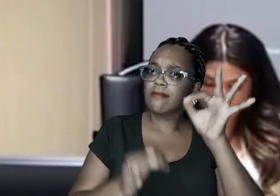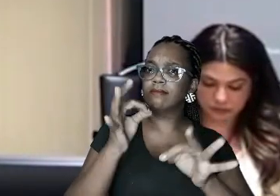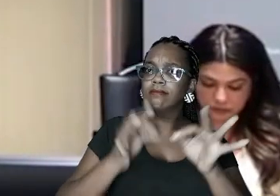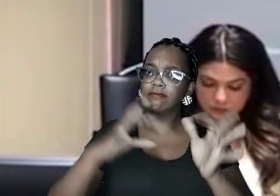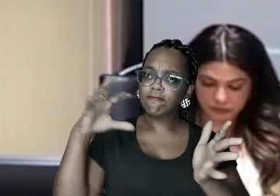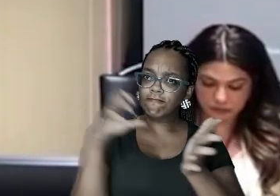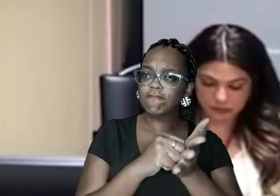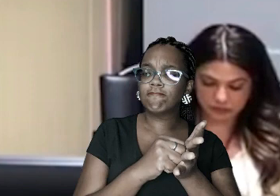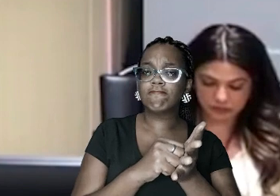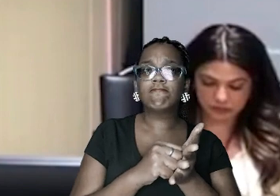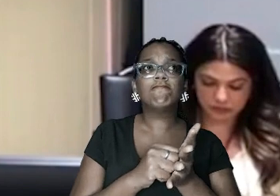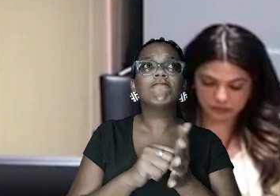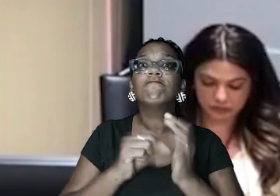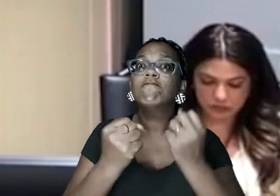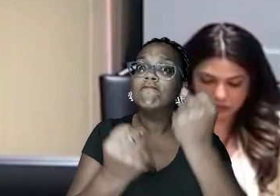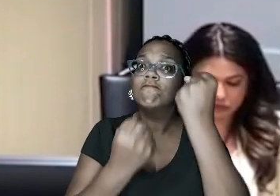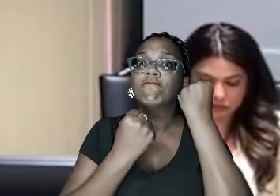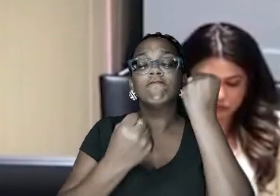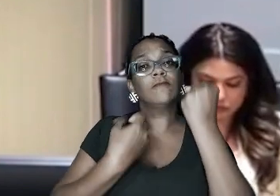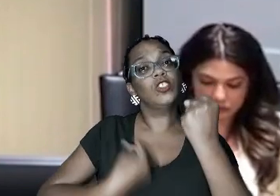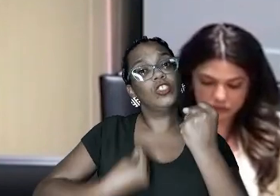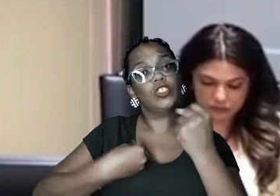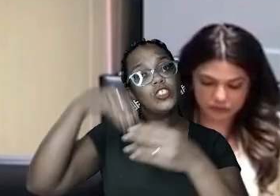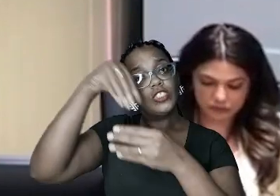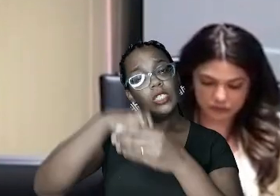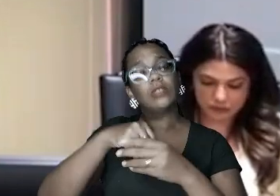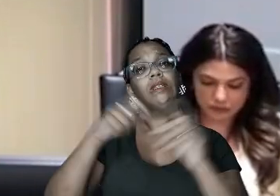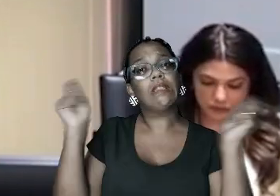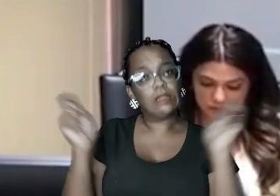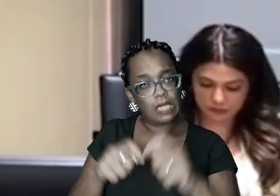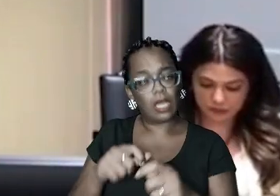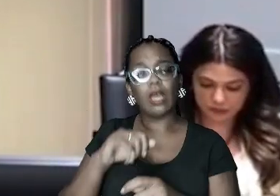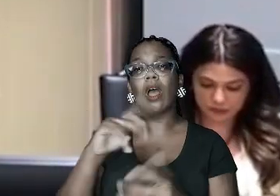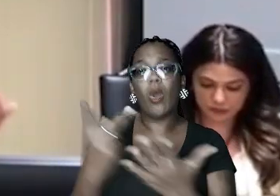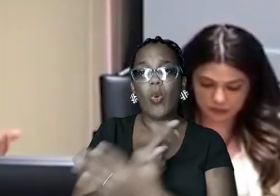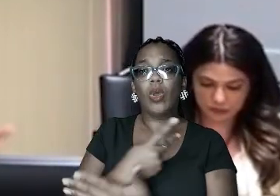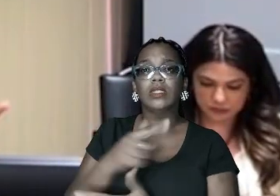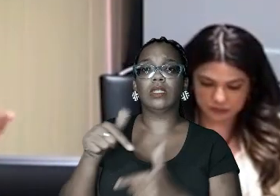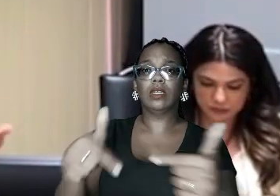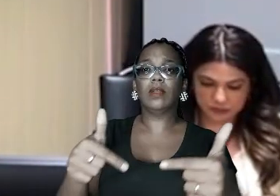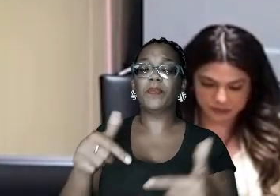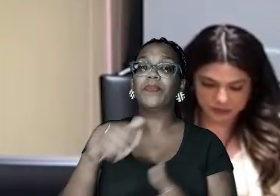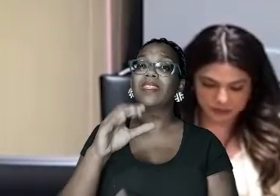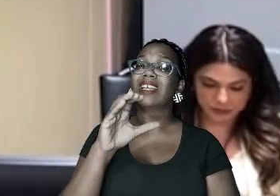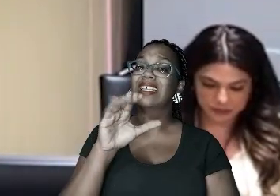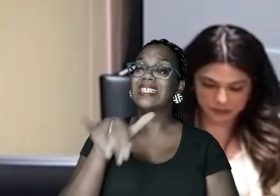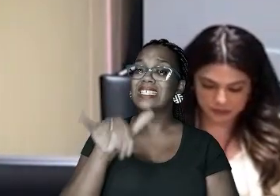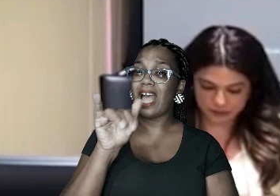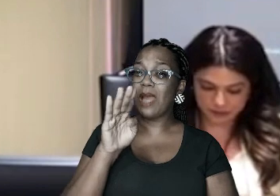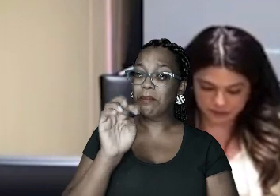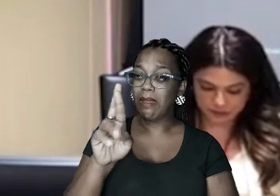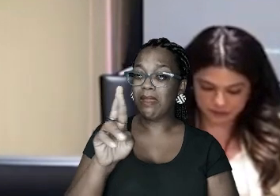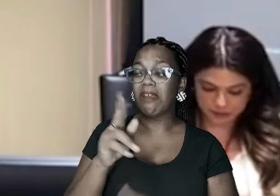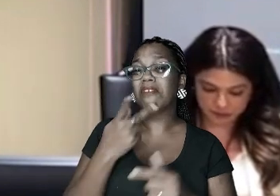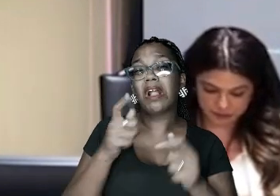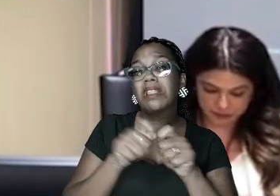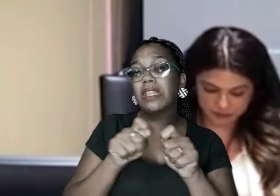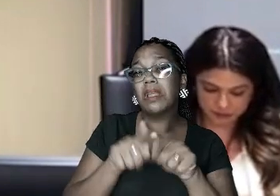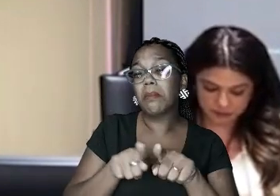tutelado né e com uma expressividade presente que justifica esse tipo de percepção